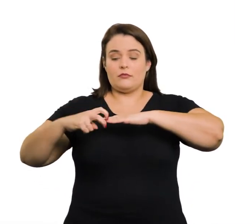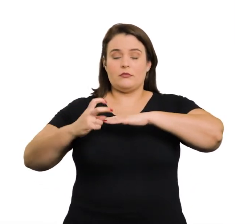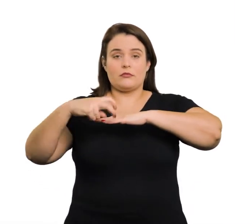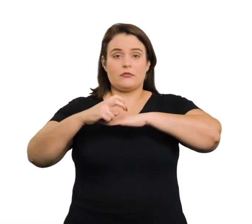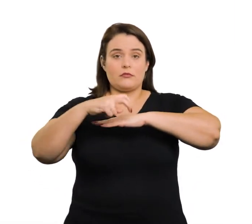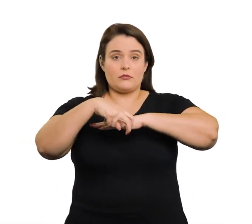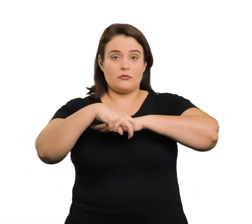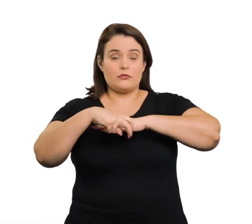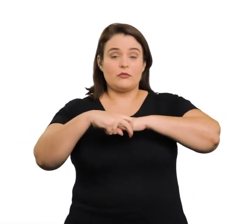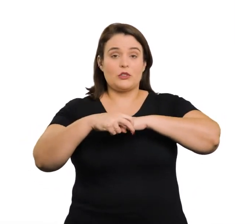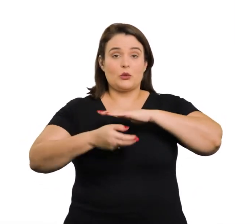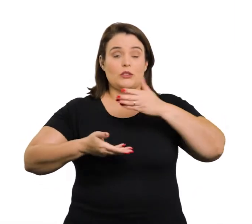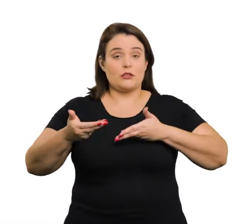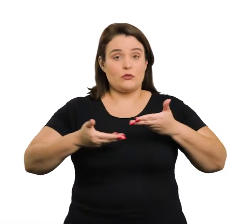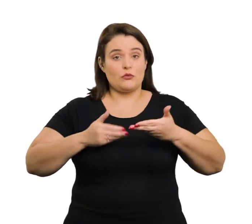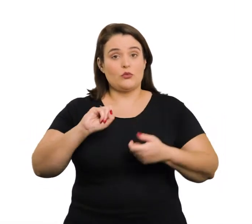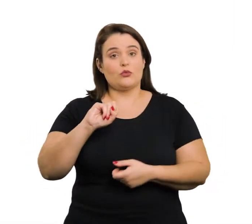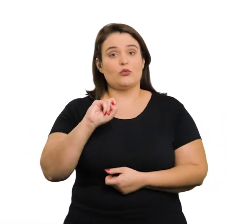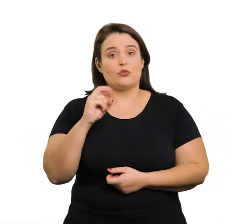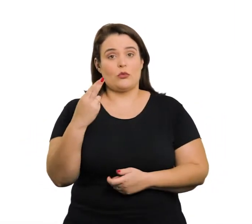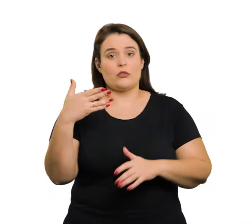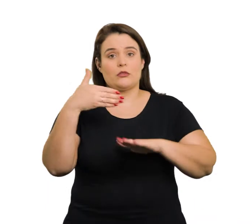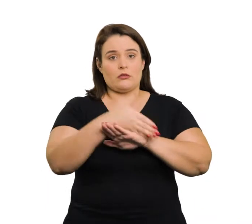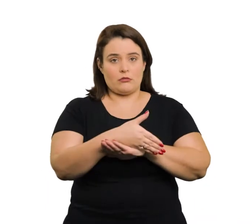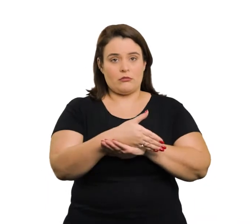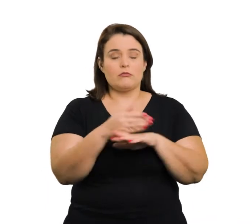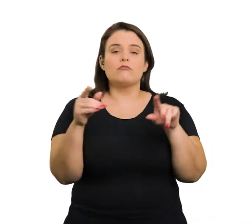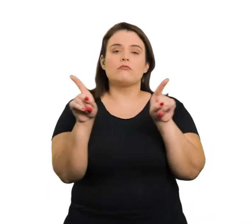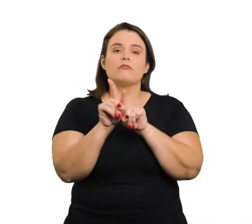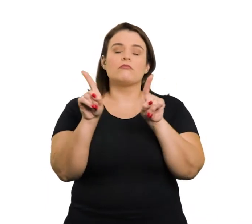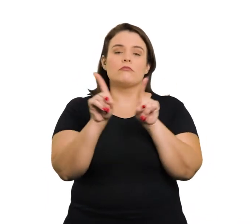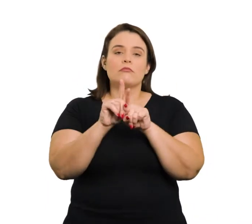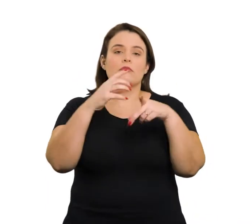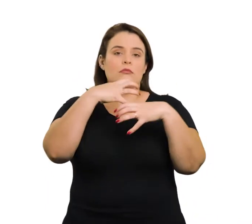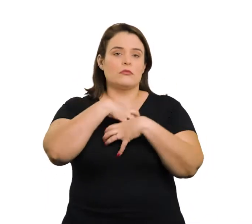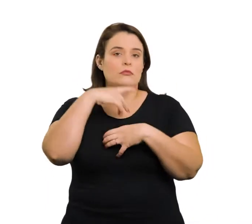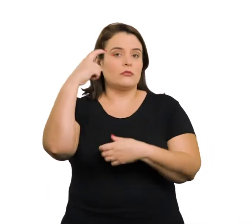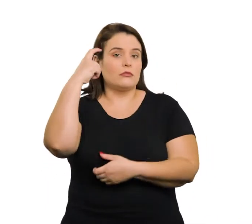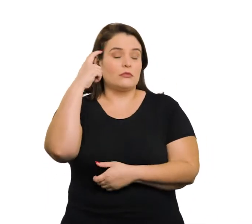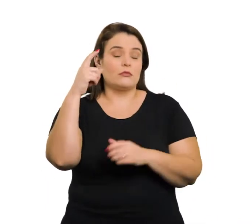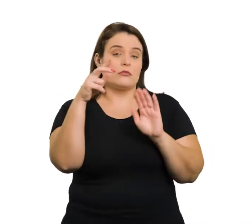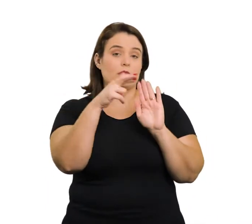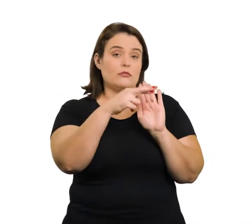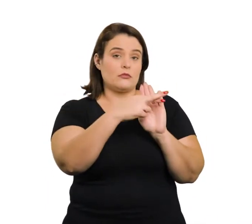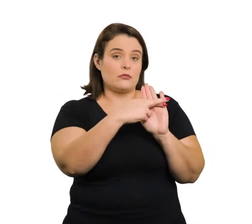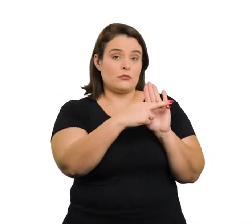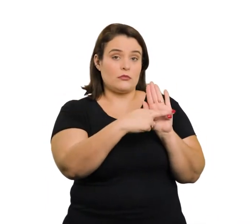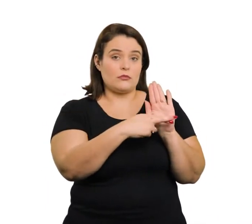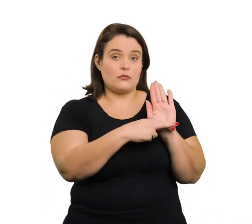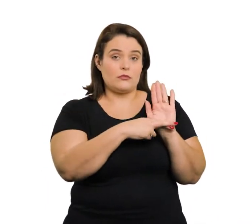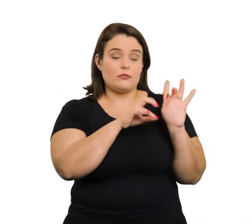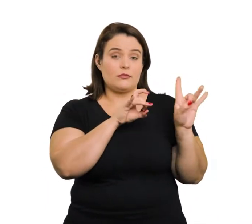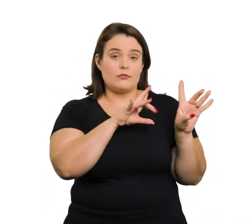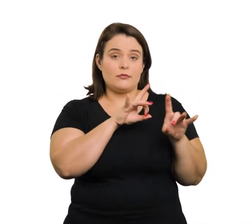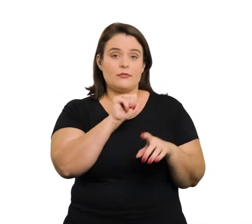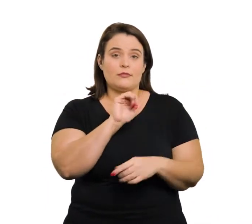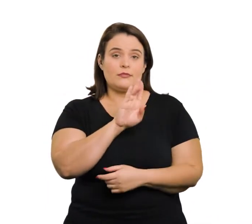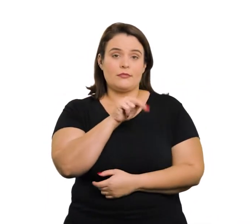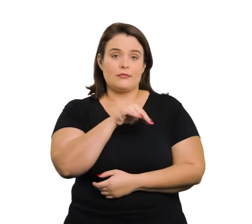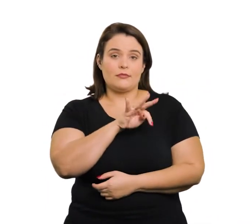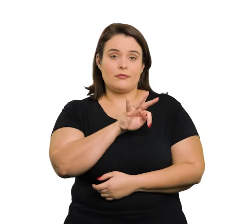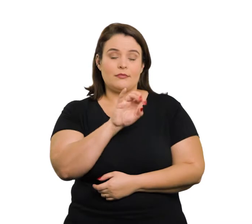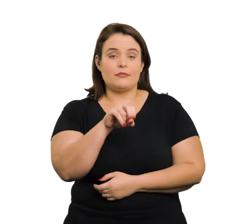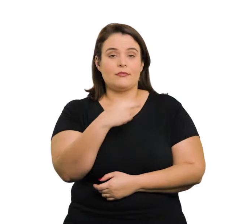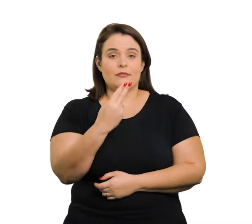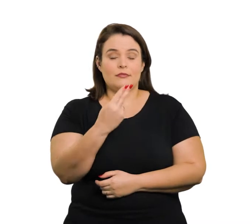degraus exclusivamente dentro das faixas de serviço ou acesso e com as dimensões previstas nas normas